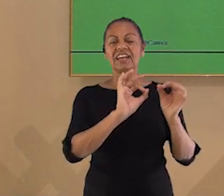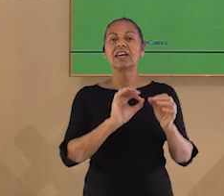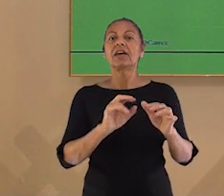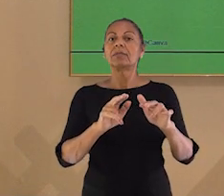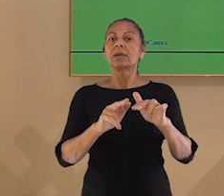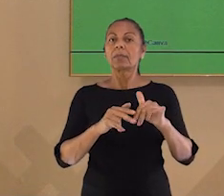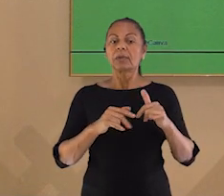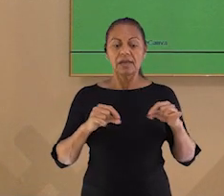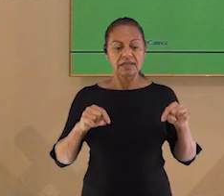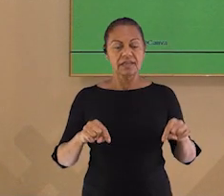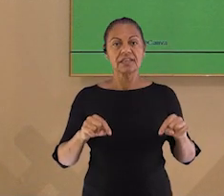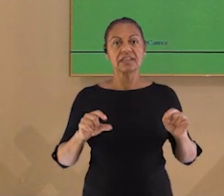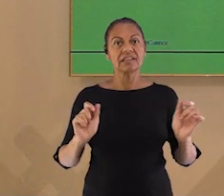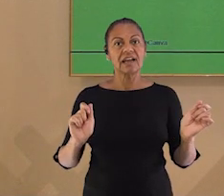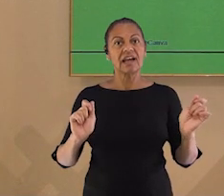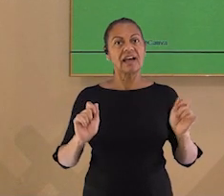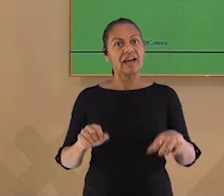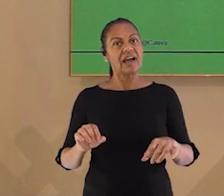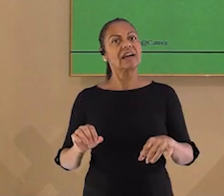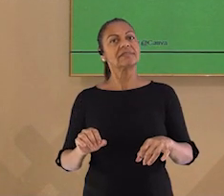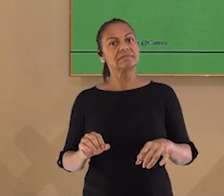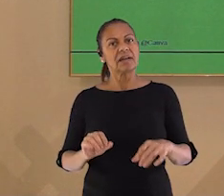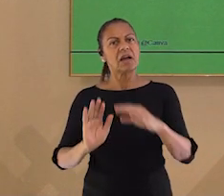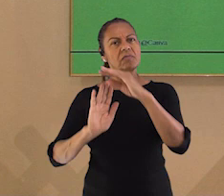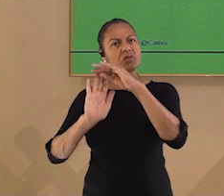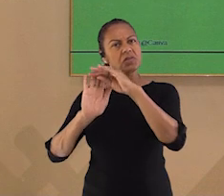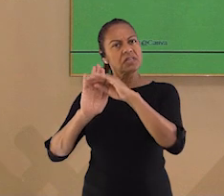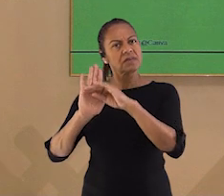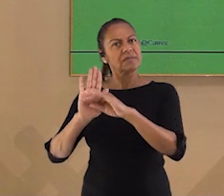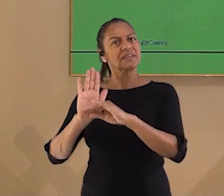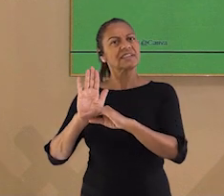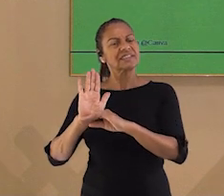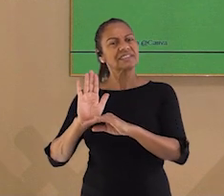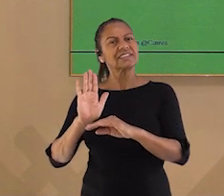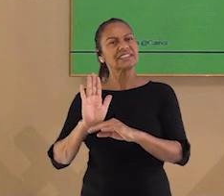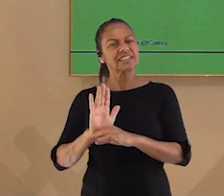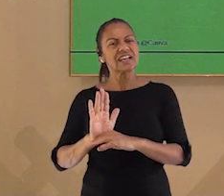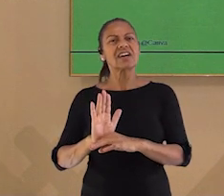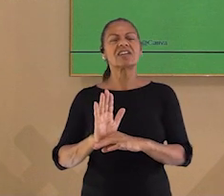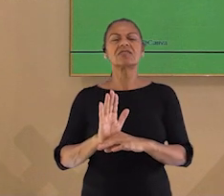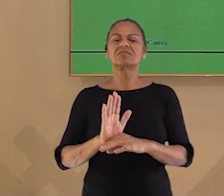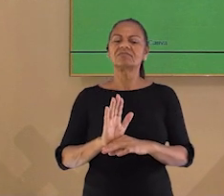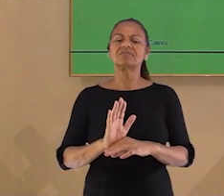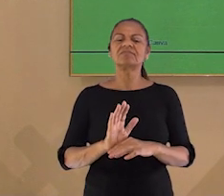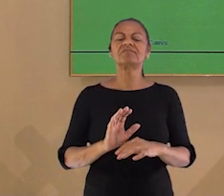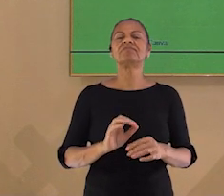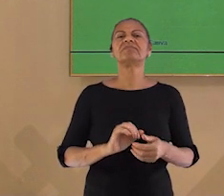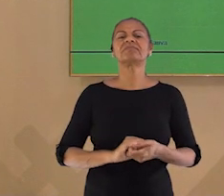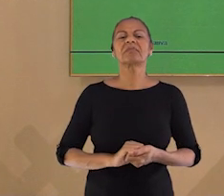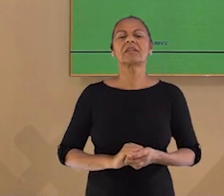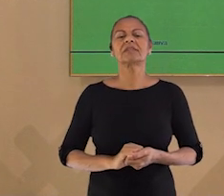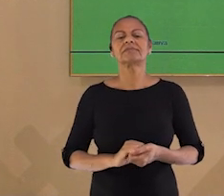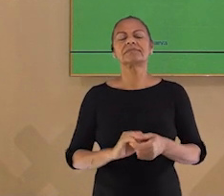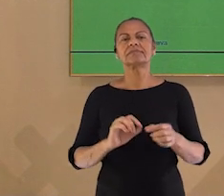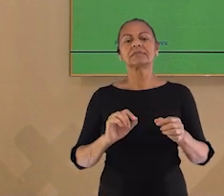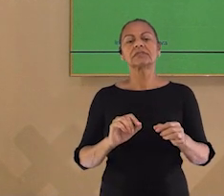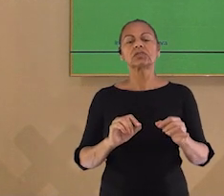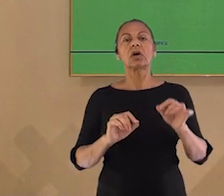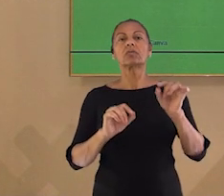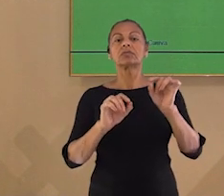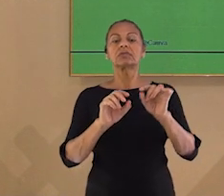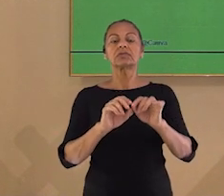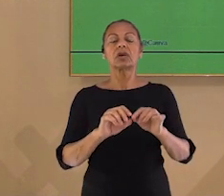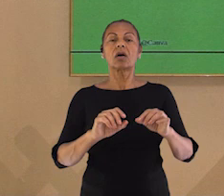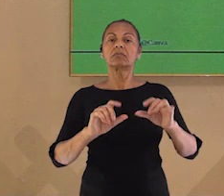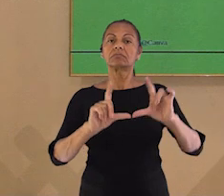Por aqui é possível acompanhar toda a nossa programação, além de ver e rever todas as nossas aulas.